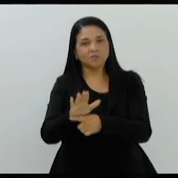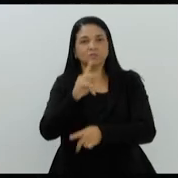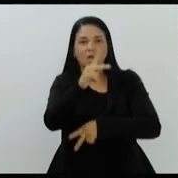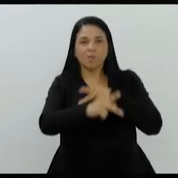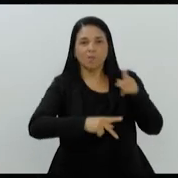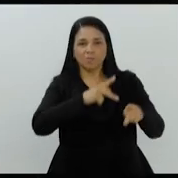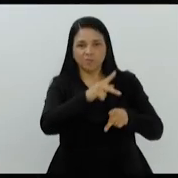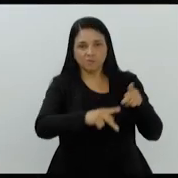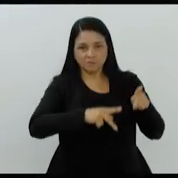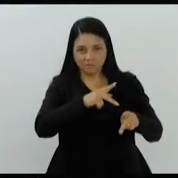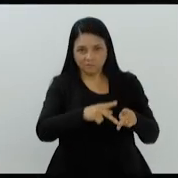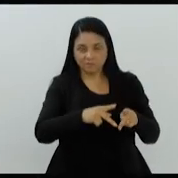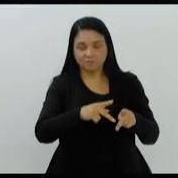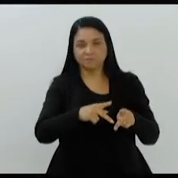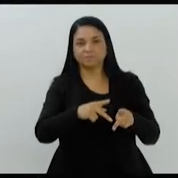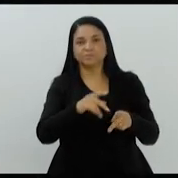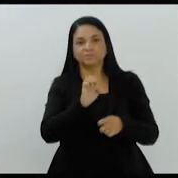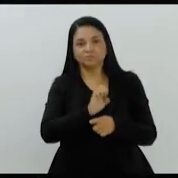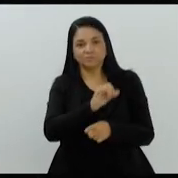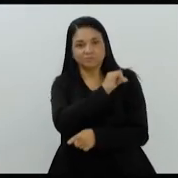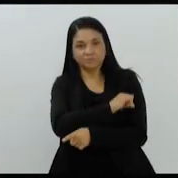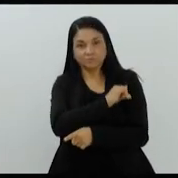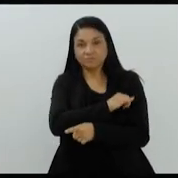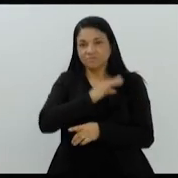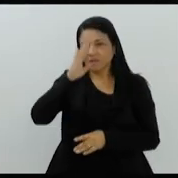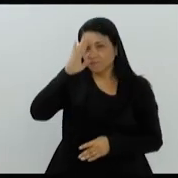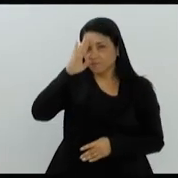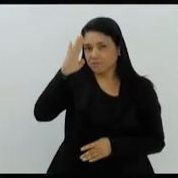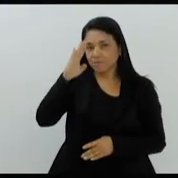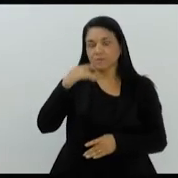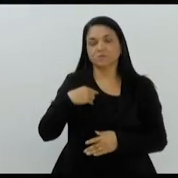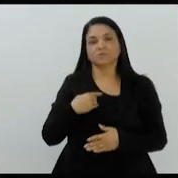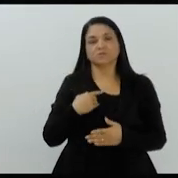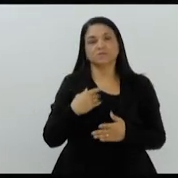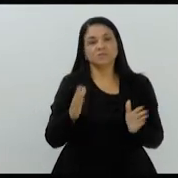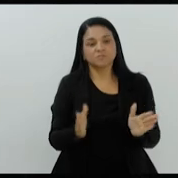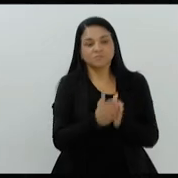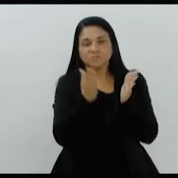população fluminense, principalmente das mais carentes.